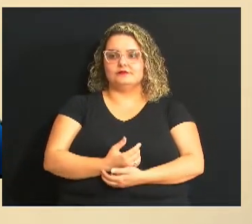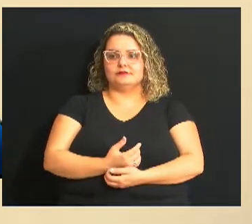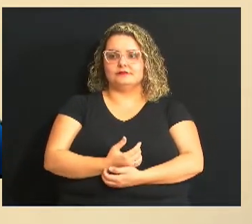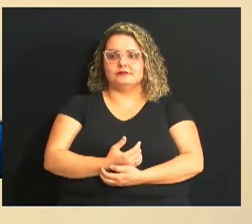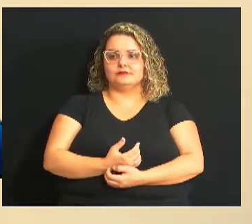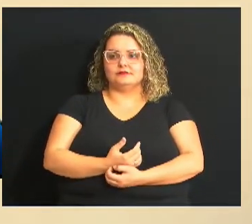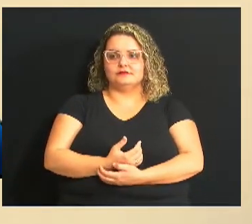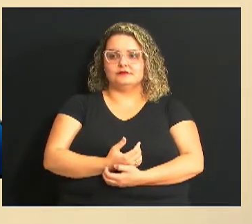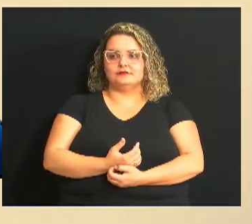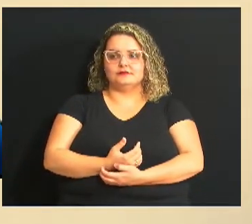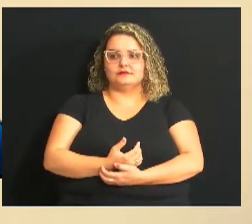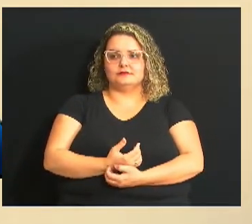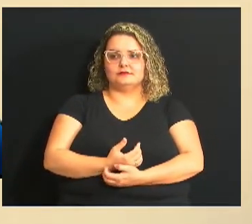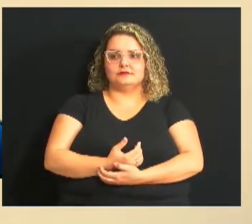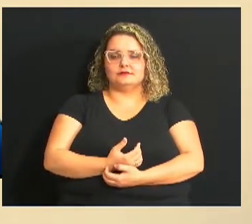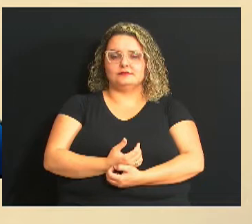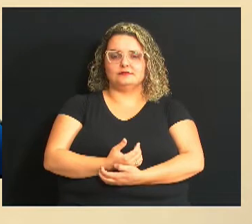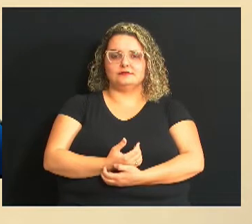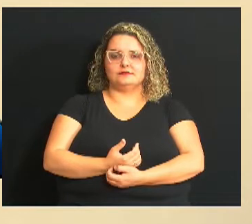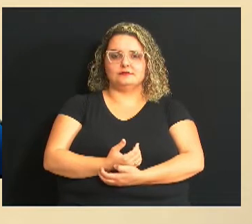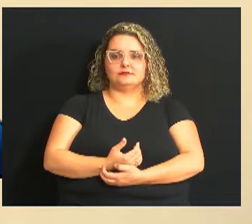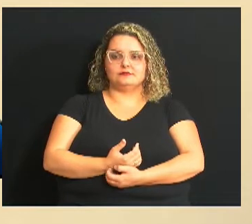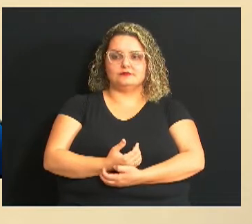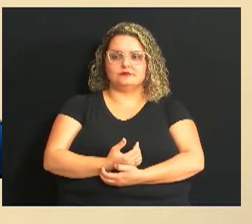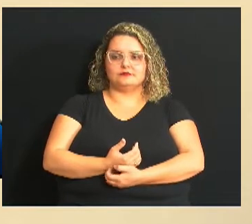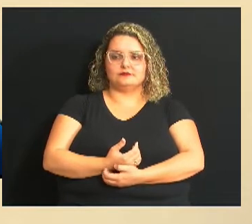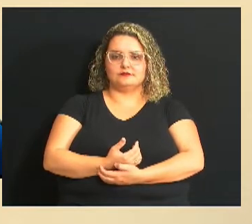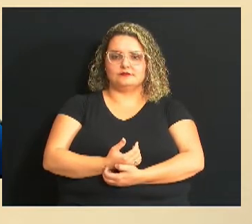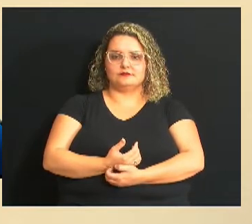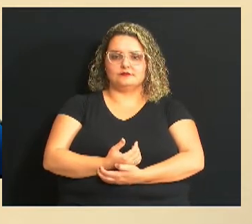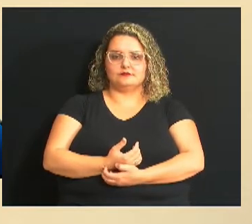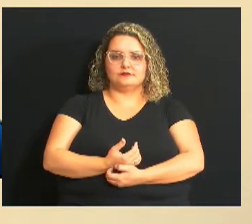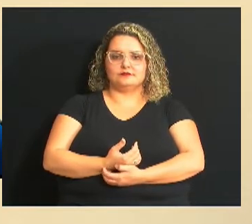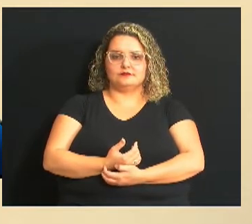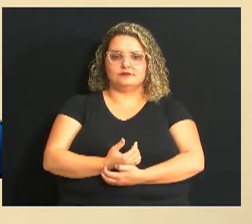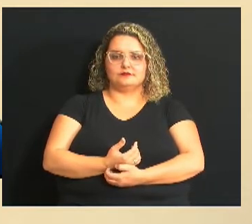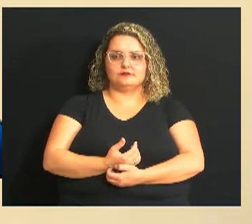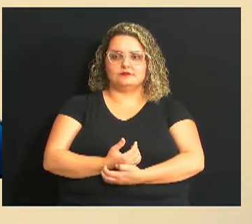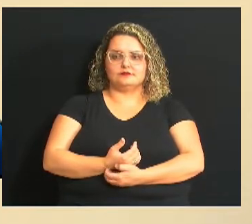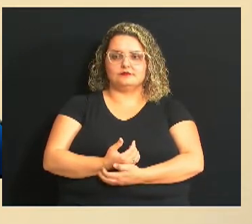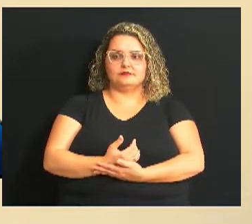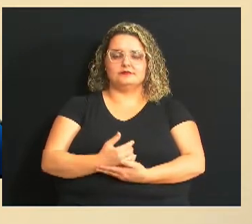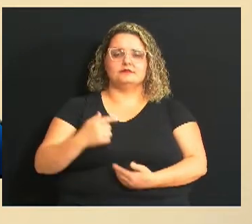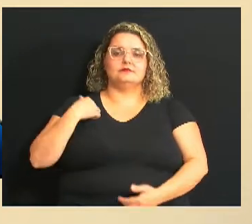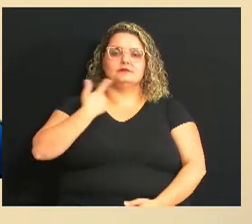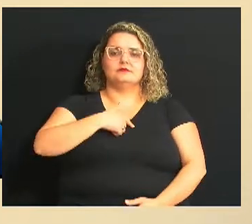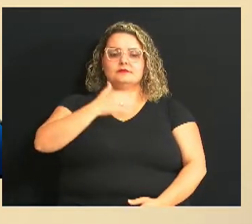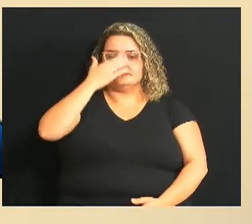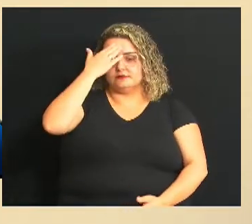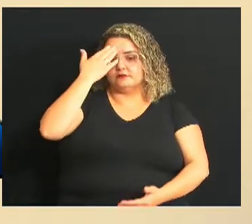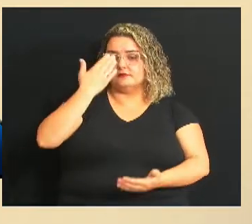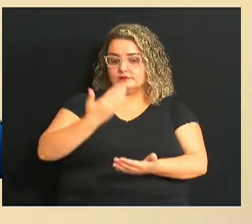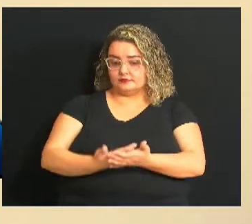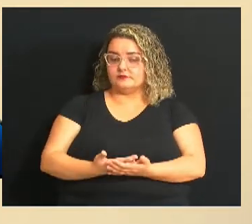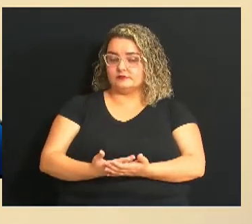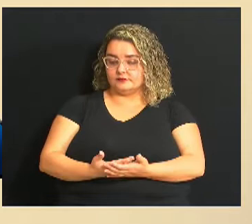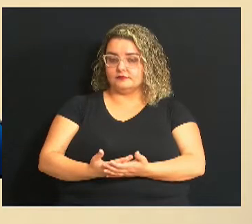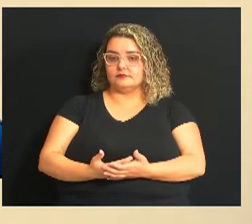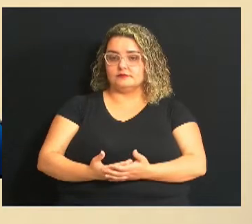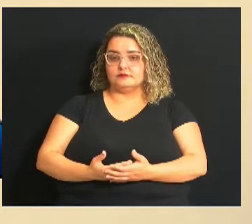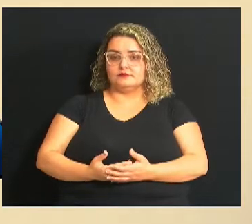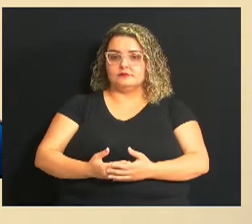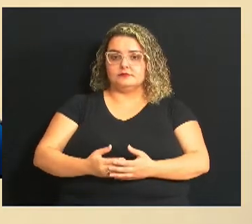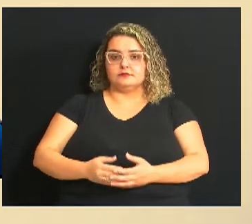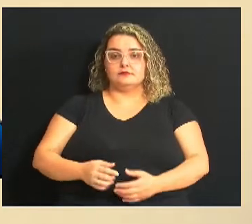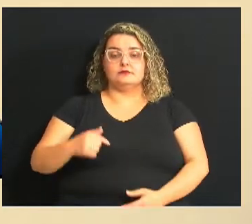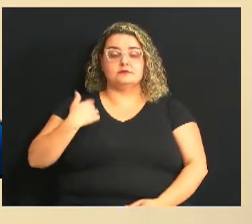Nós acreditamos muito, de que a gente só pode ousar a sonhar, com um país